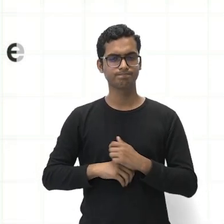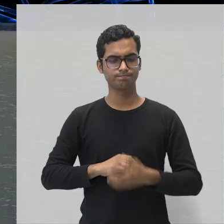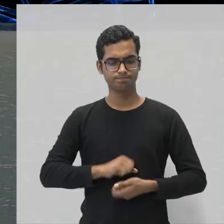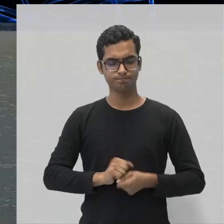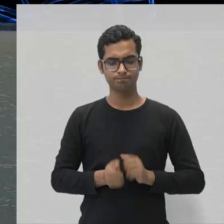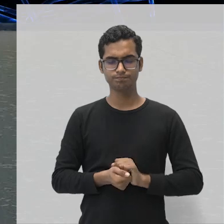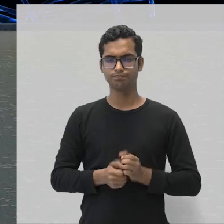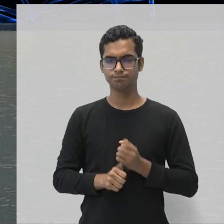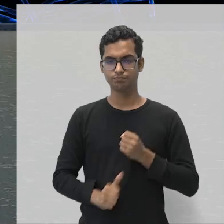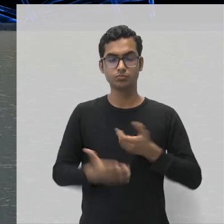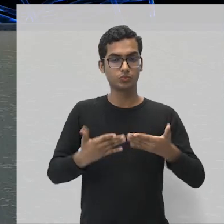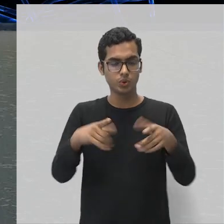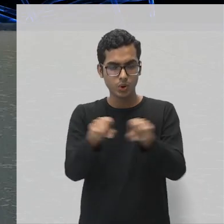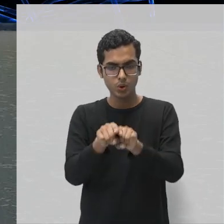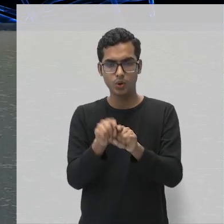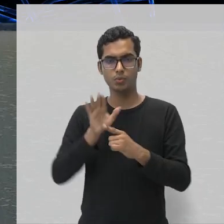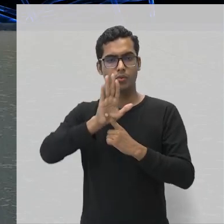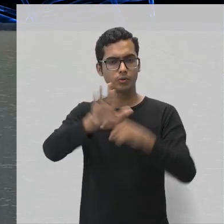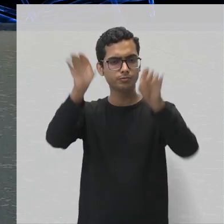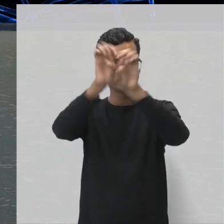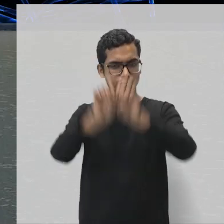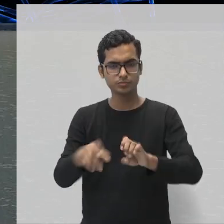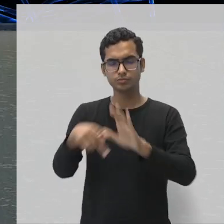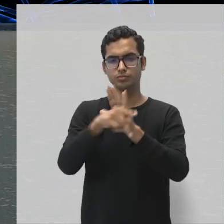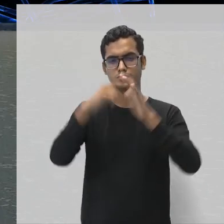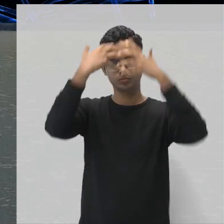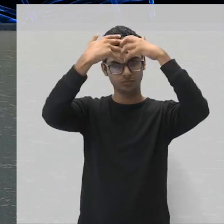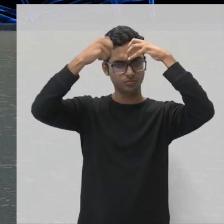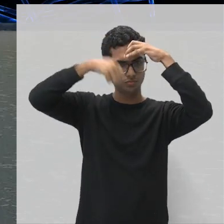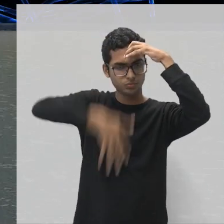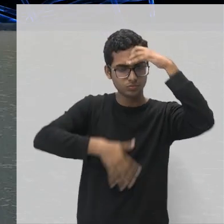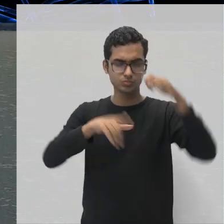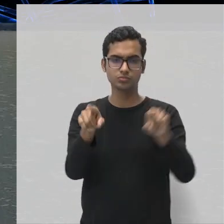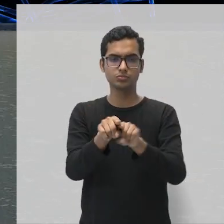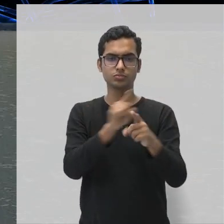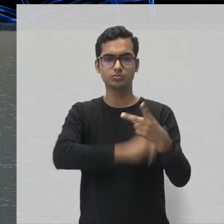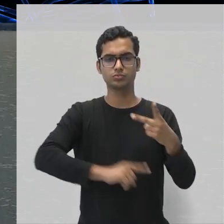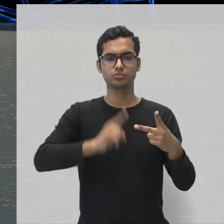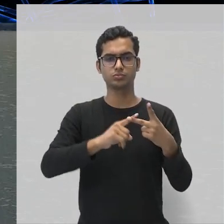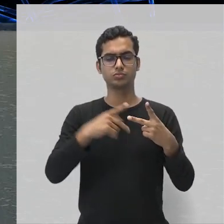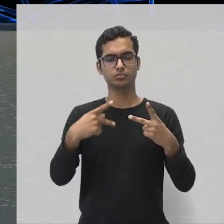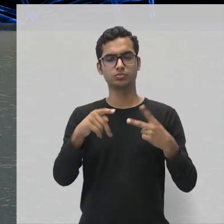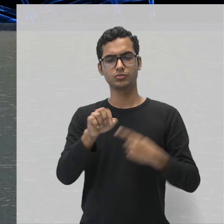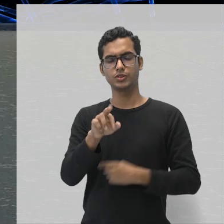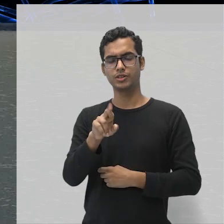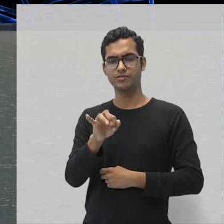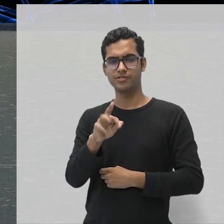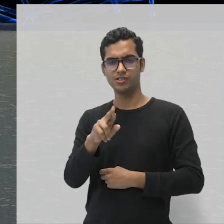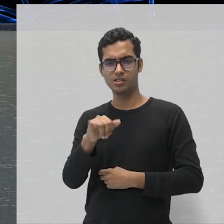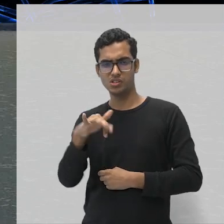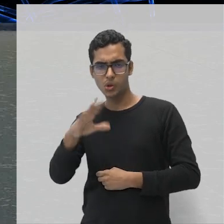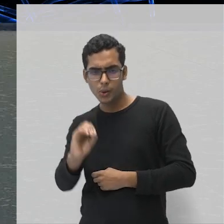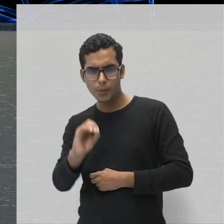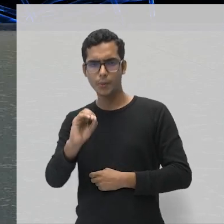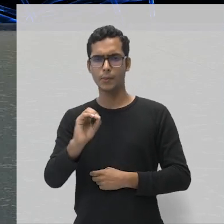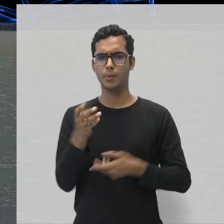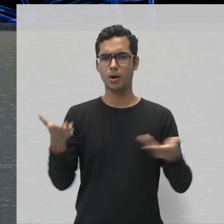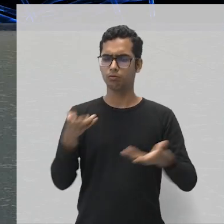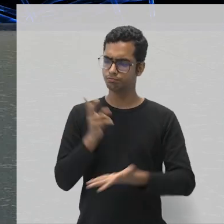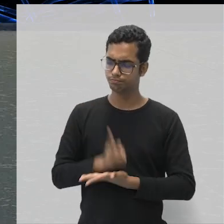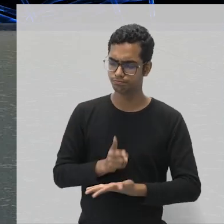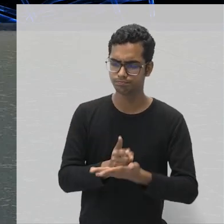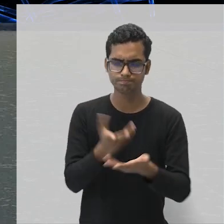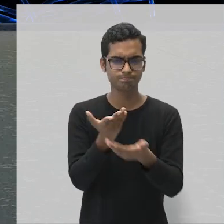a anatomia do sistema nervoso central e o sistema nervoso periférico. Mas não para por aí as